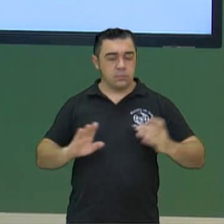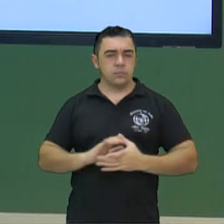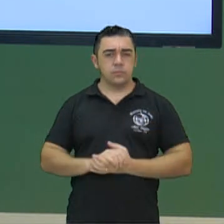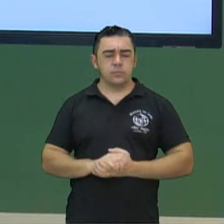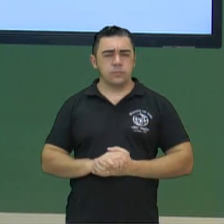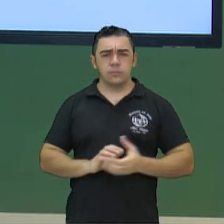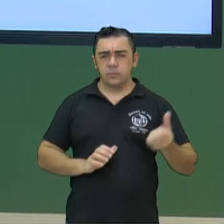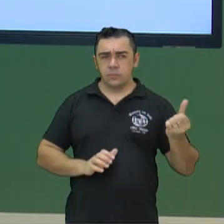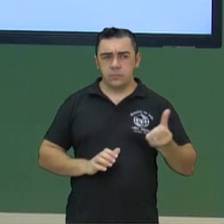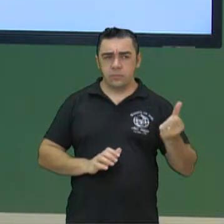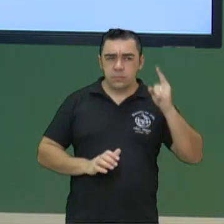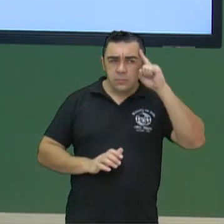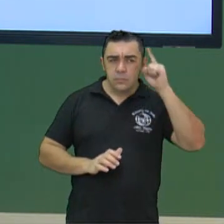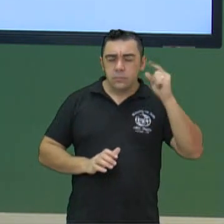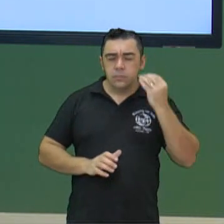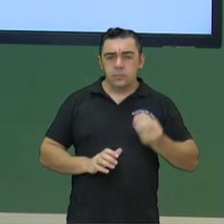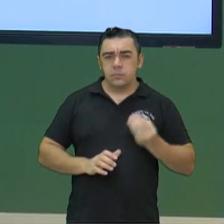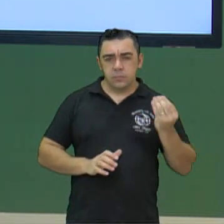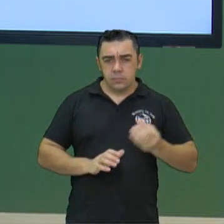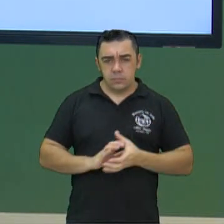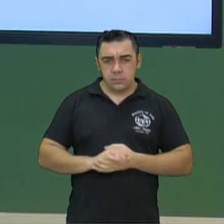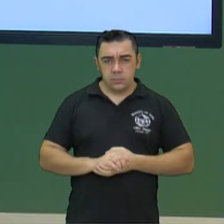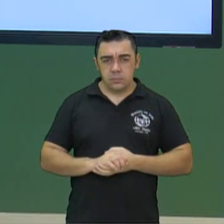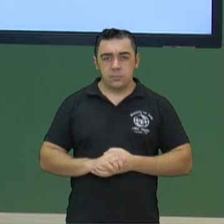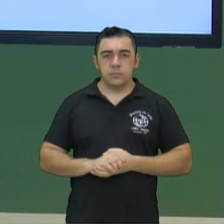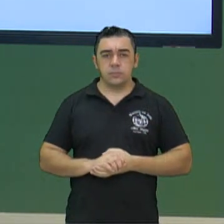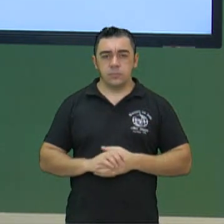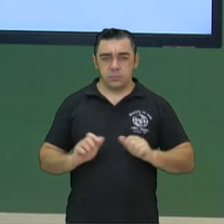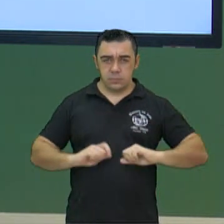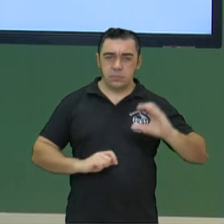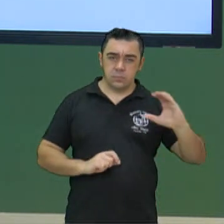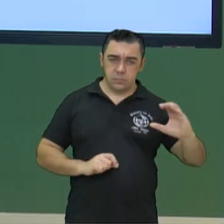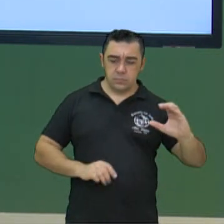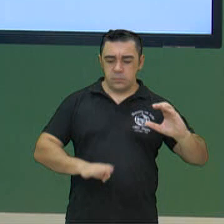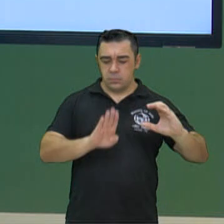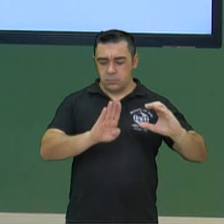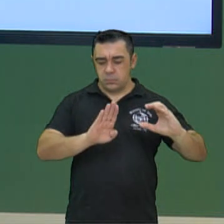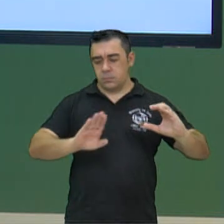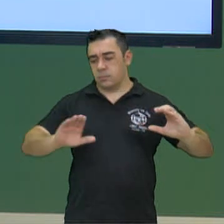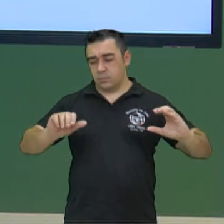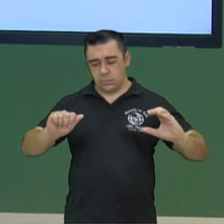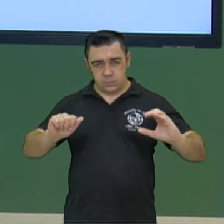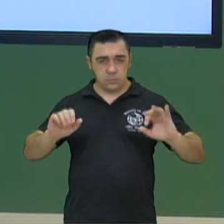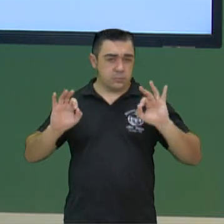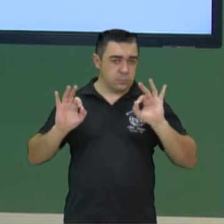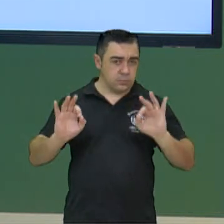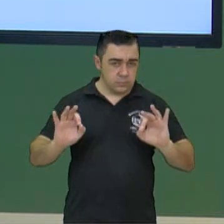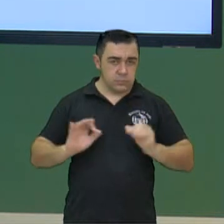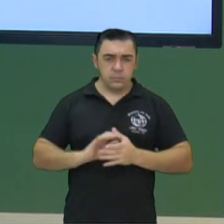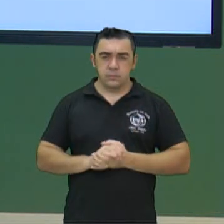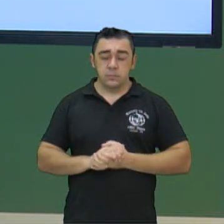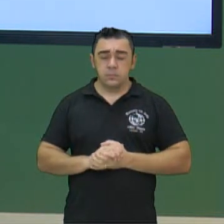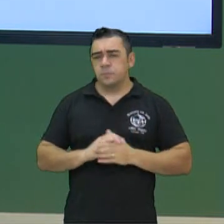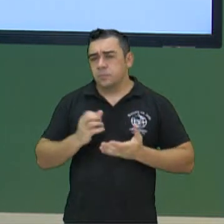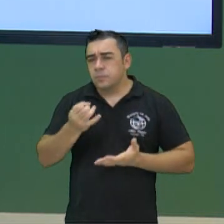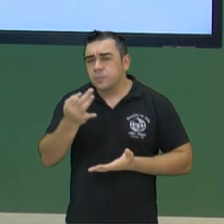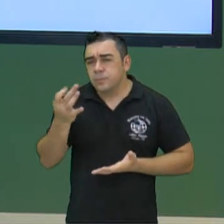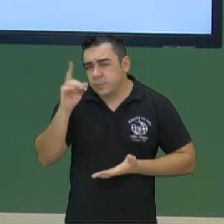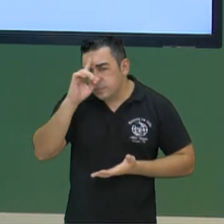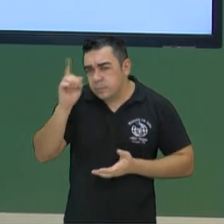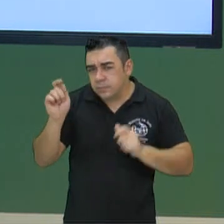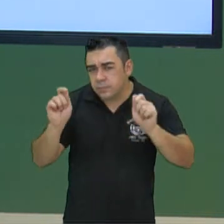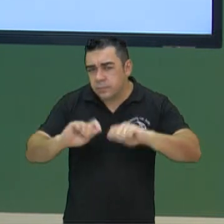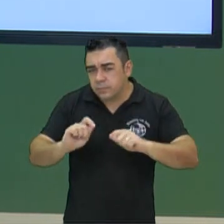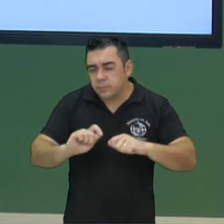no sexto dia, como que a gente poderia fazer? Carol, a Bia e a Ana. Então, quantos